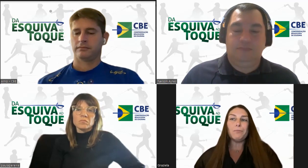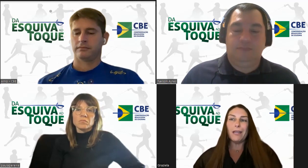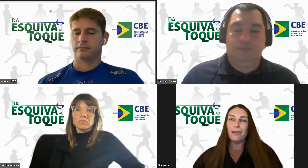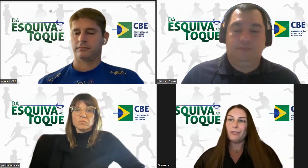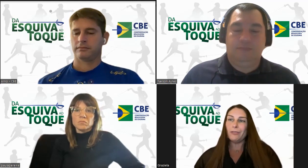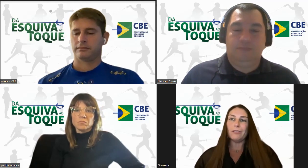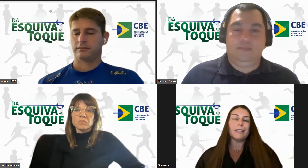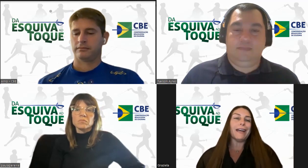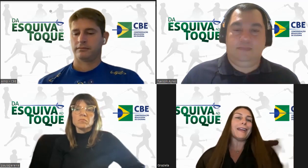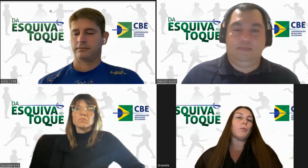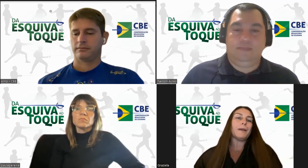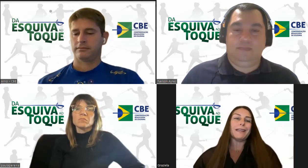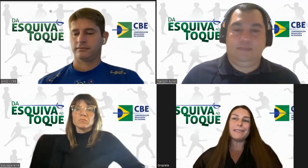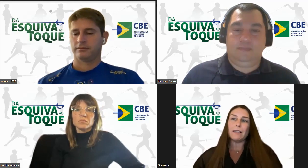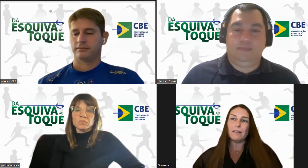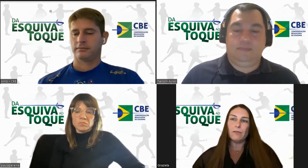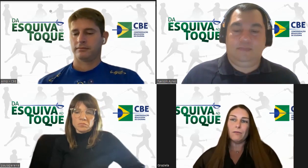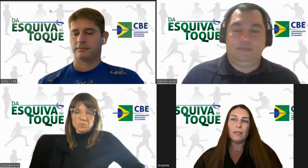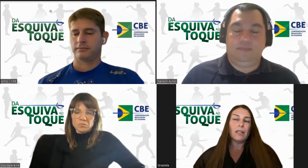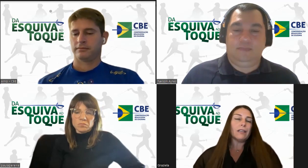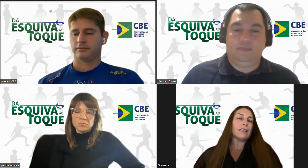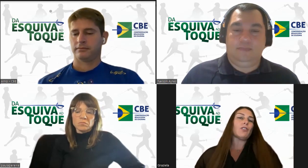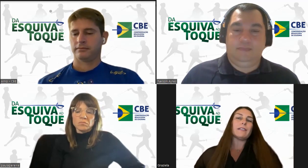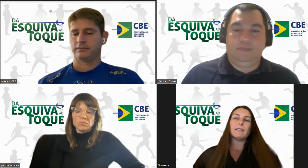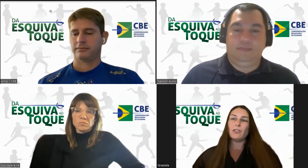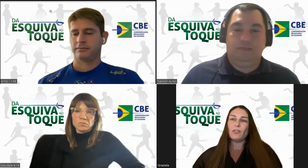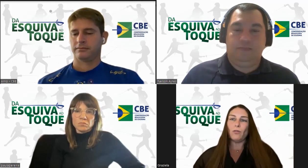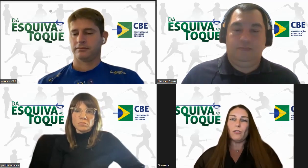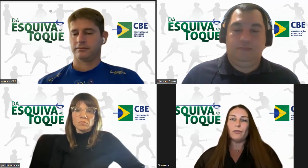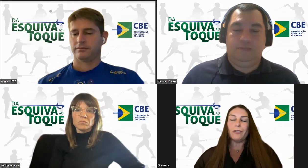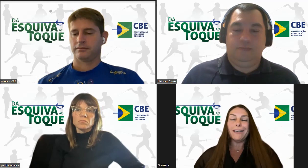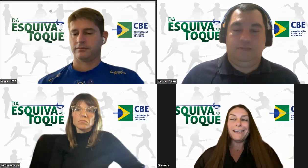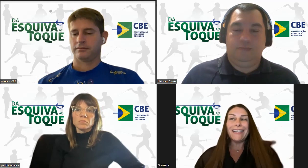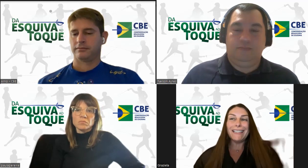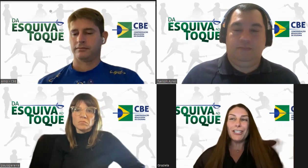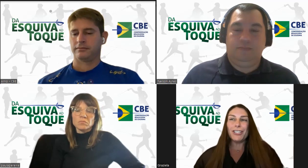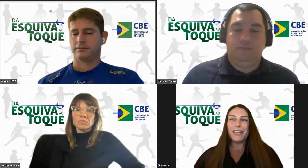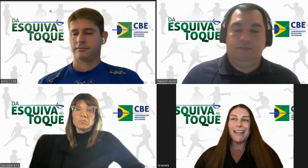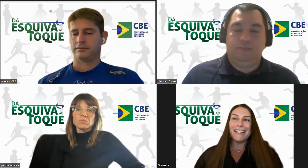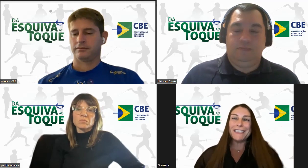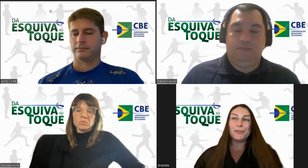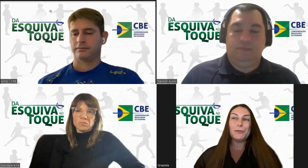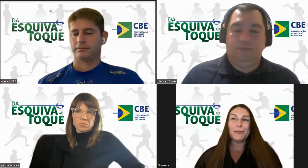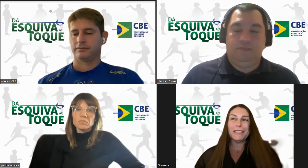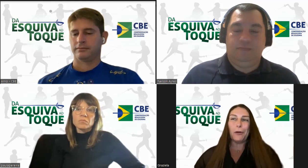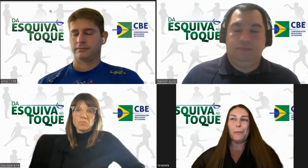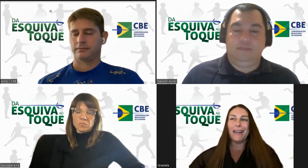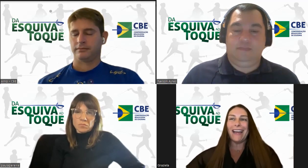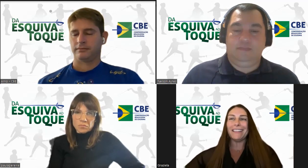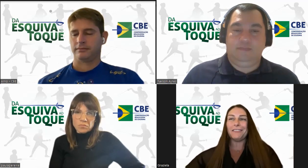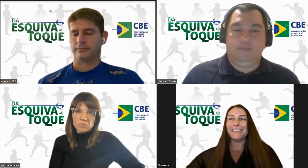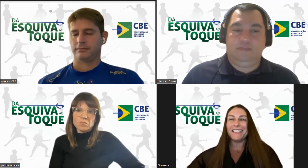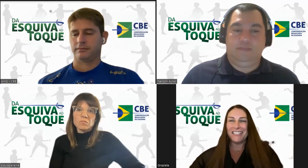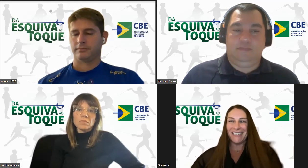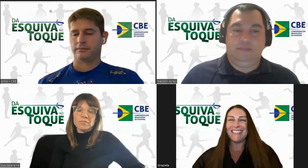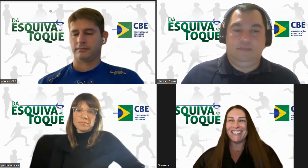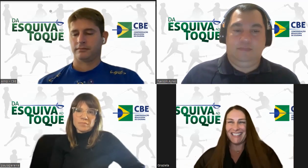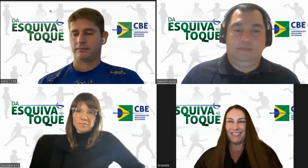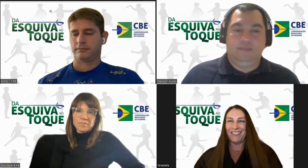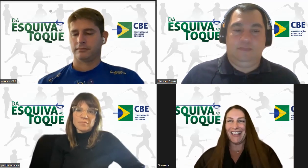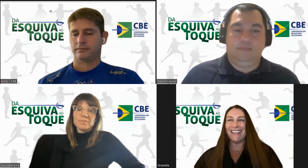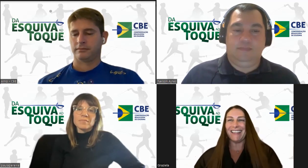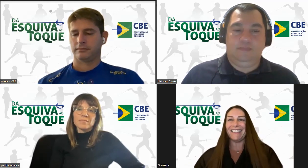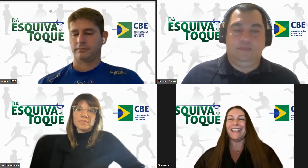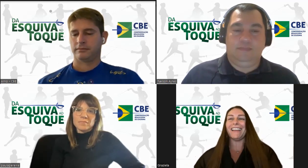melhora no rendimento na recuperação nas noites de sono nem energia da segunda comparada com a energia